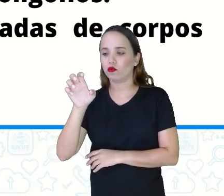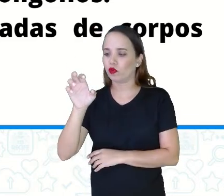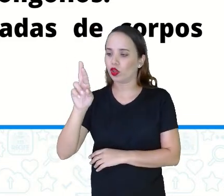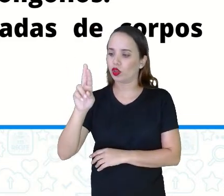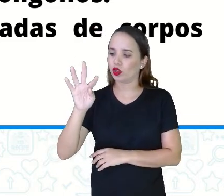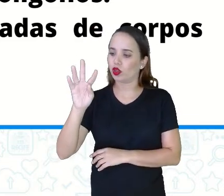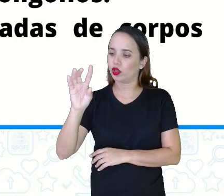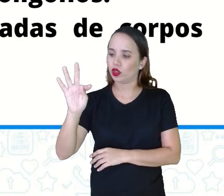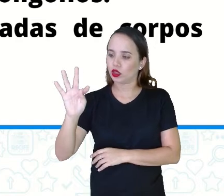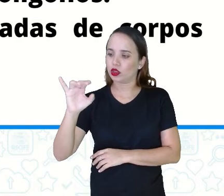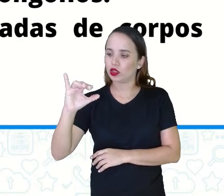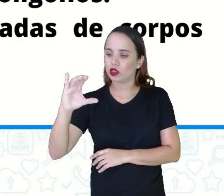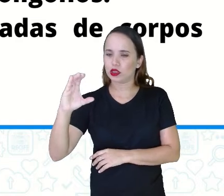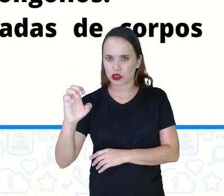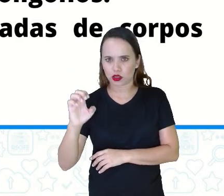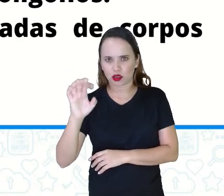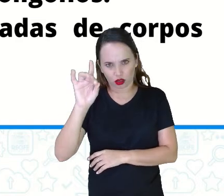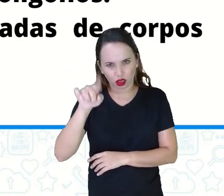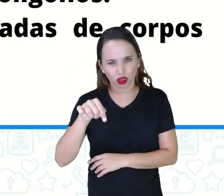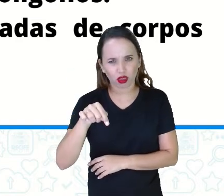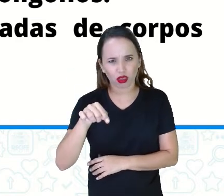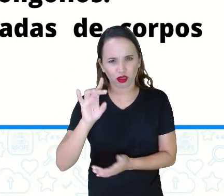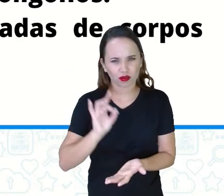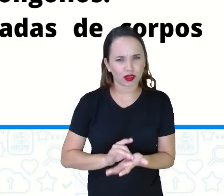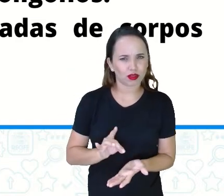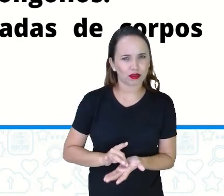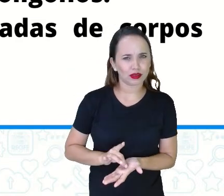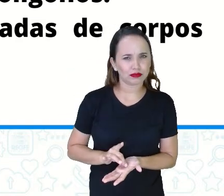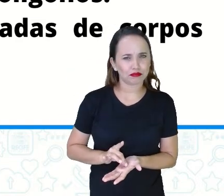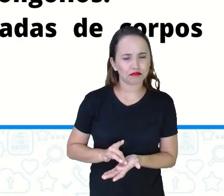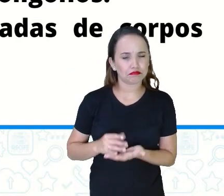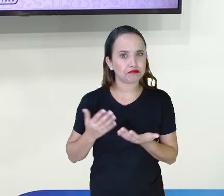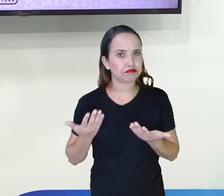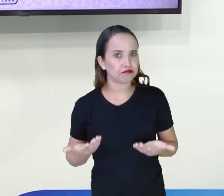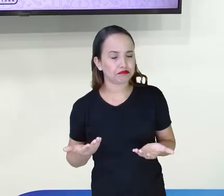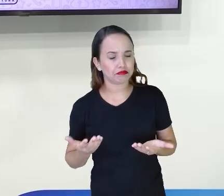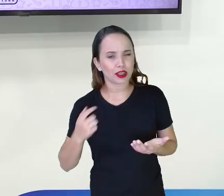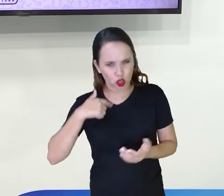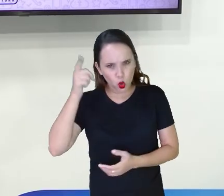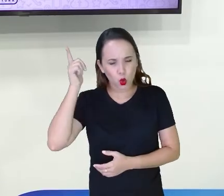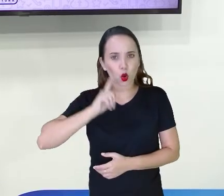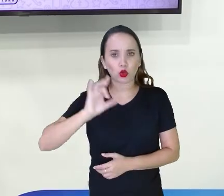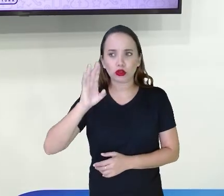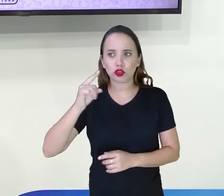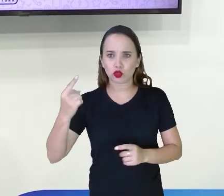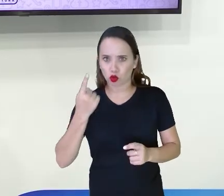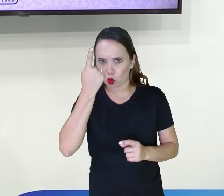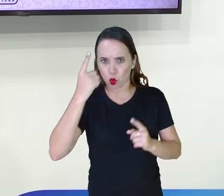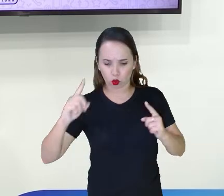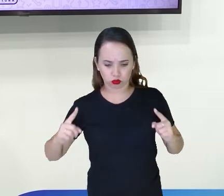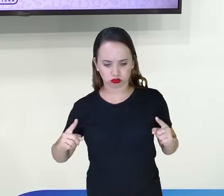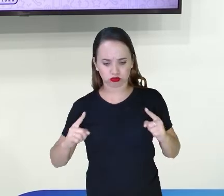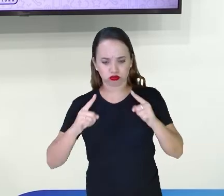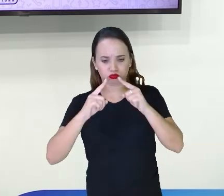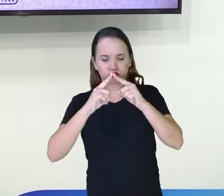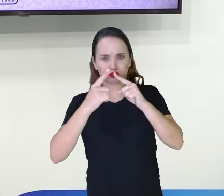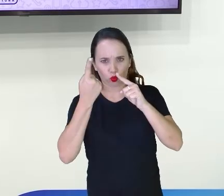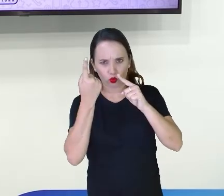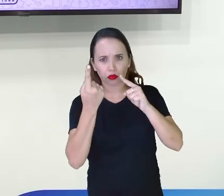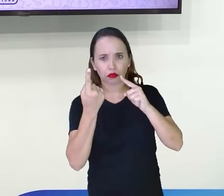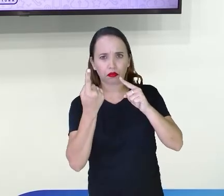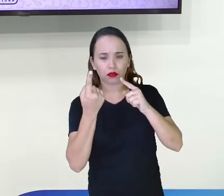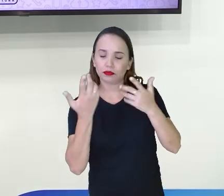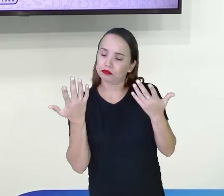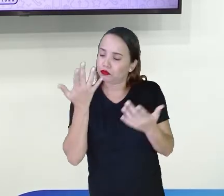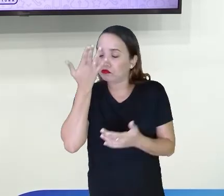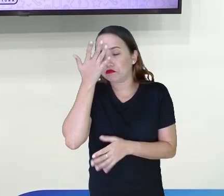verdade? A minha pirâmide só tem um vértice? Eu consigo fazer uma pirâmide só com um único vértice?